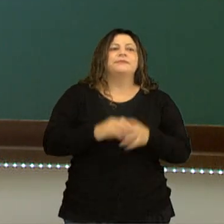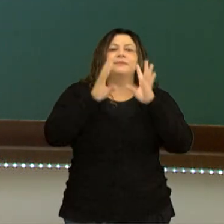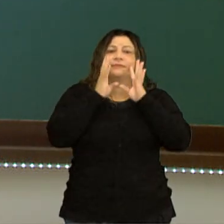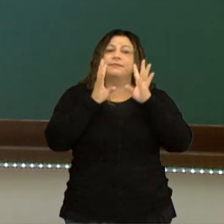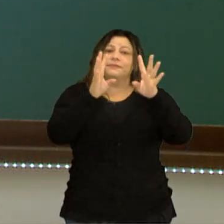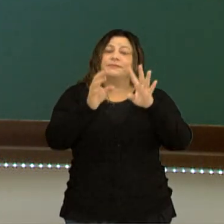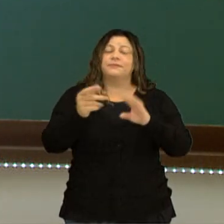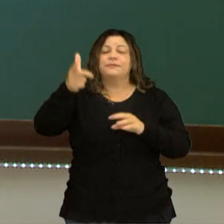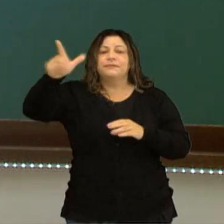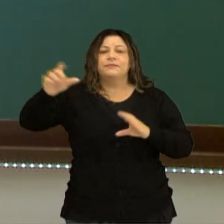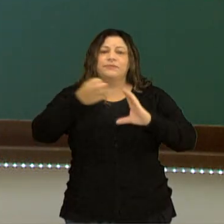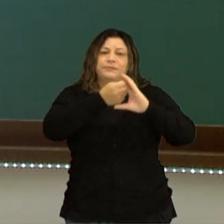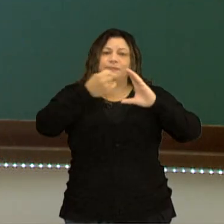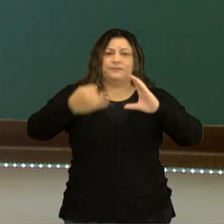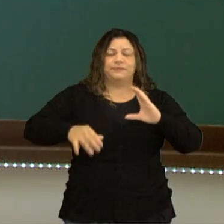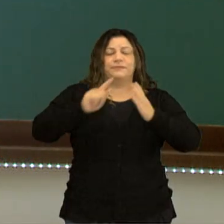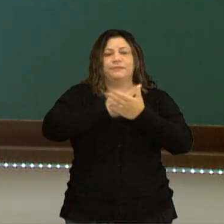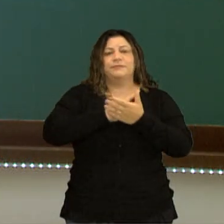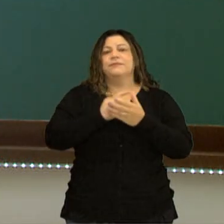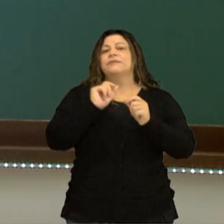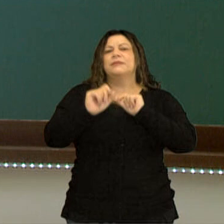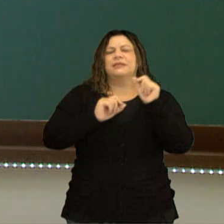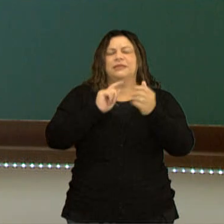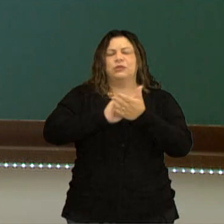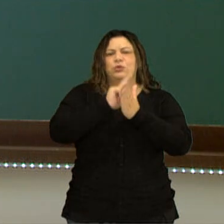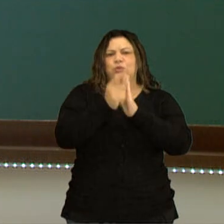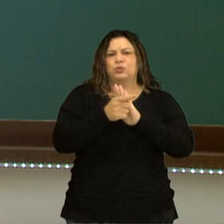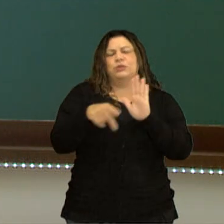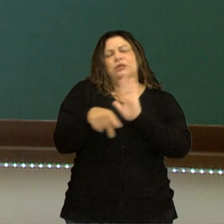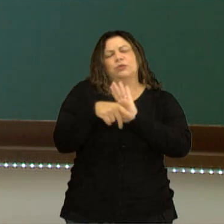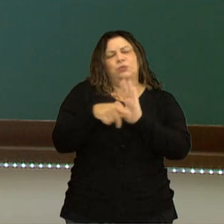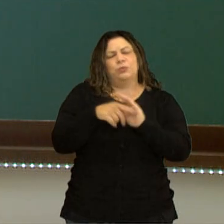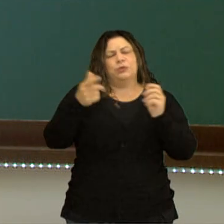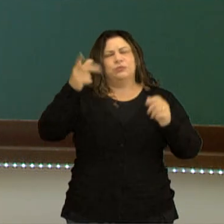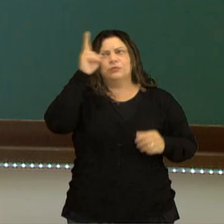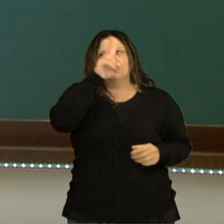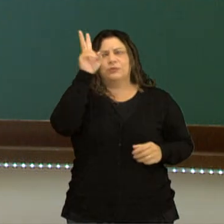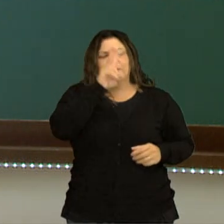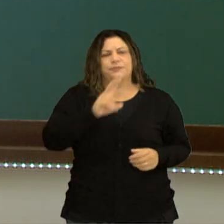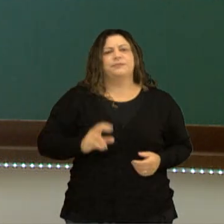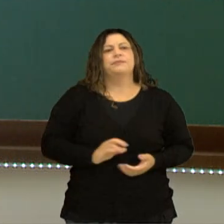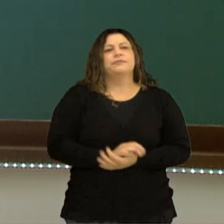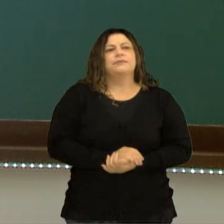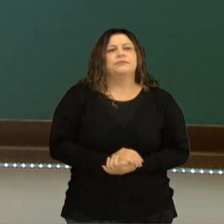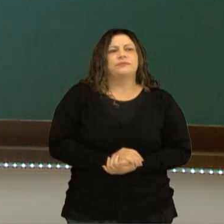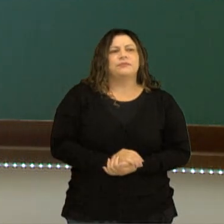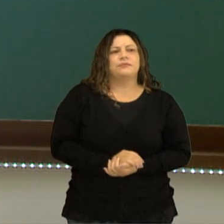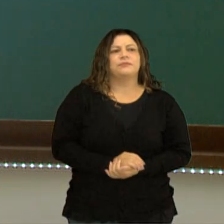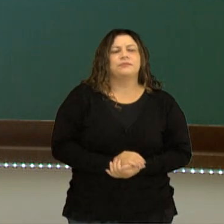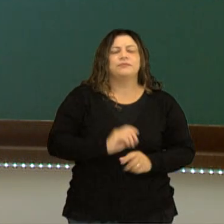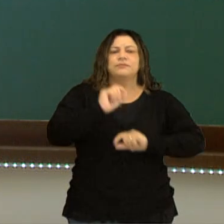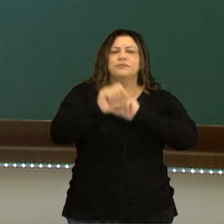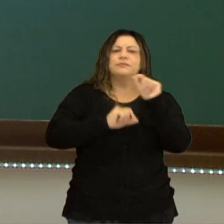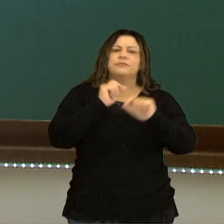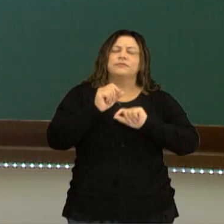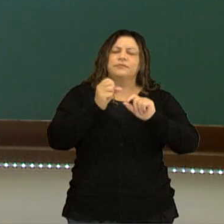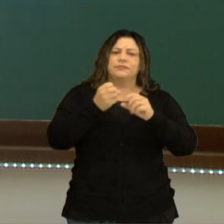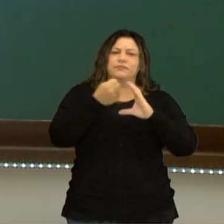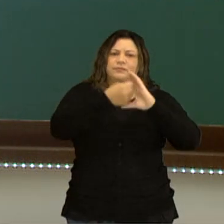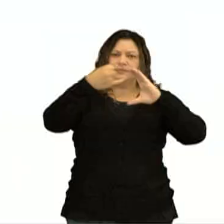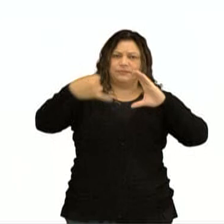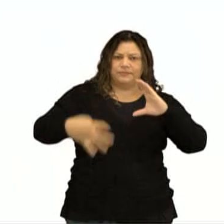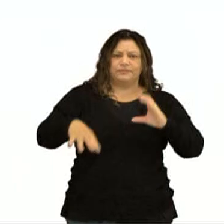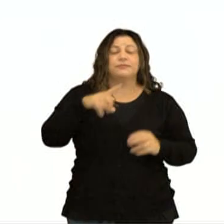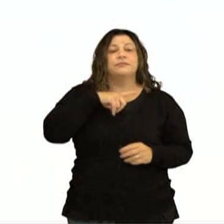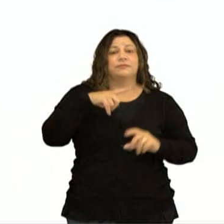outras características do gênero. Isso mesmo, vamos relembrar outras características do poema. Quais são elas? O poema